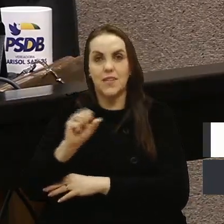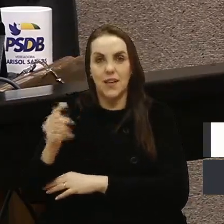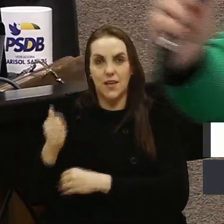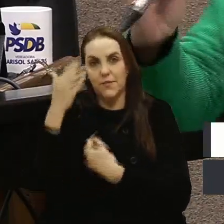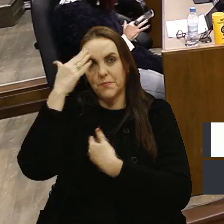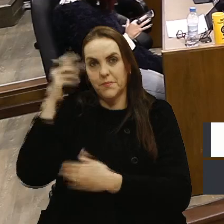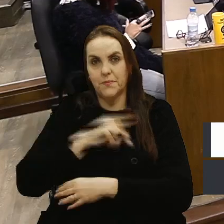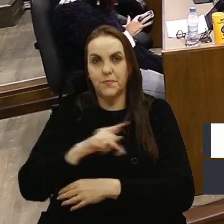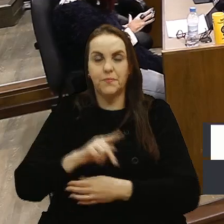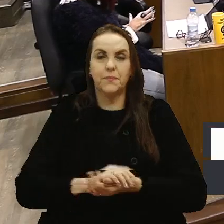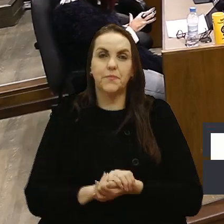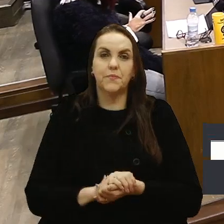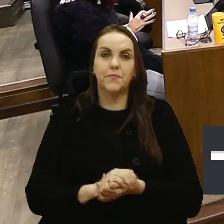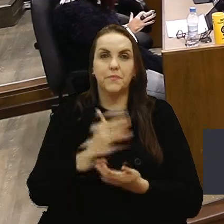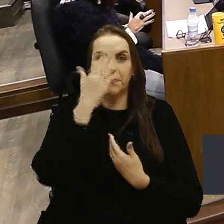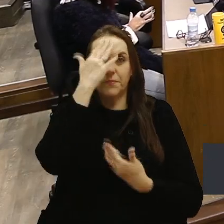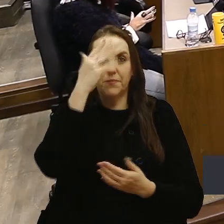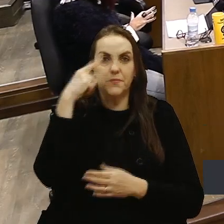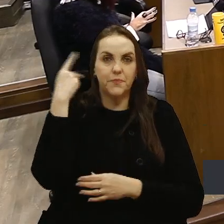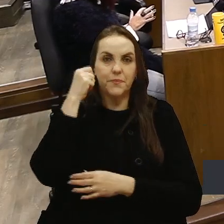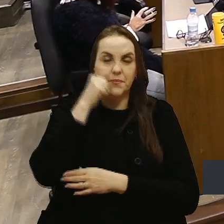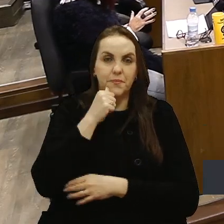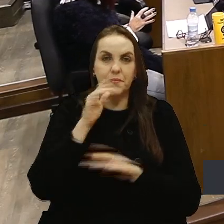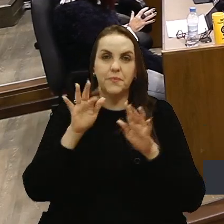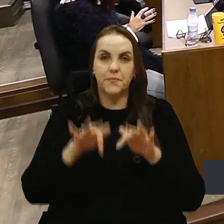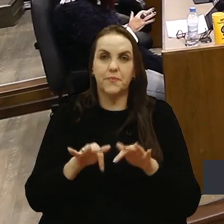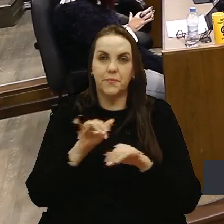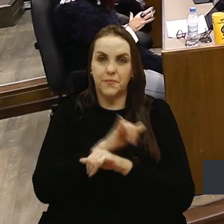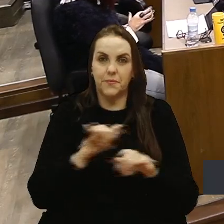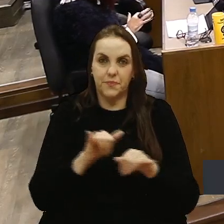Obrigada. Obrigado, vereadora. Encerradas as pequenas